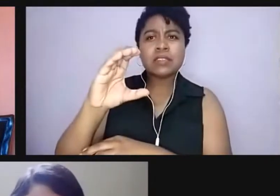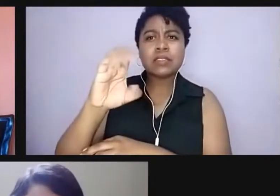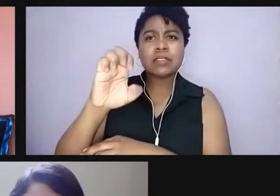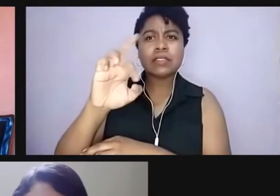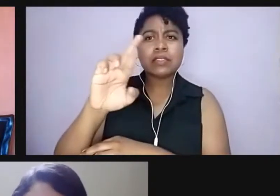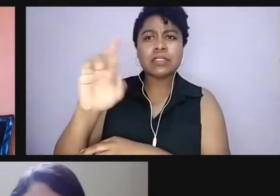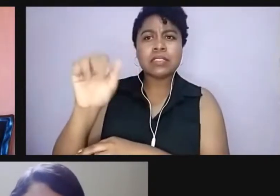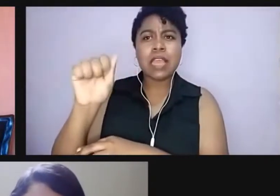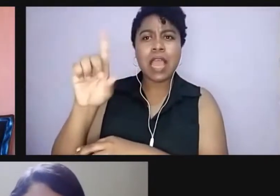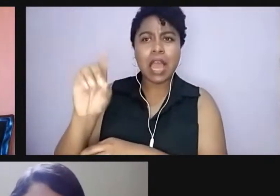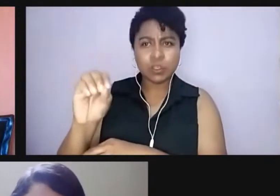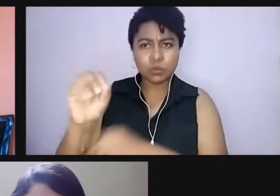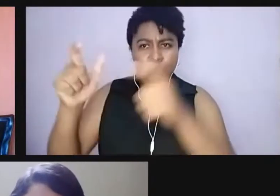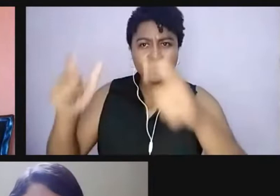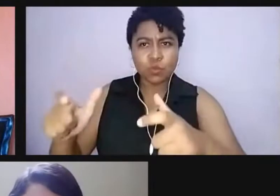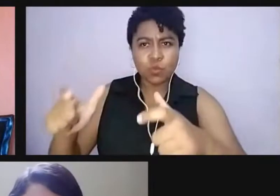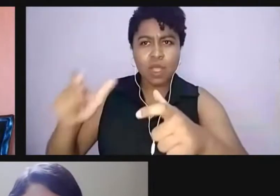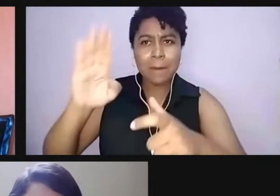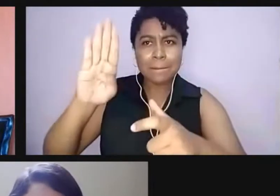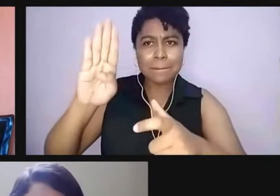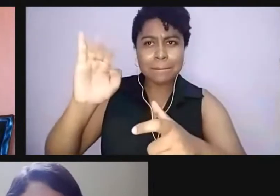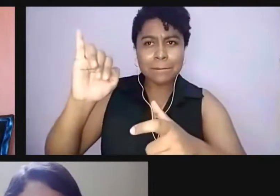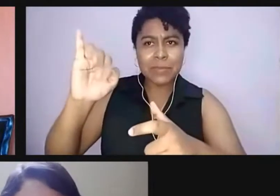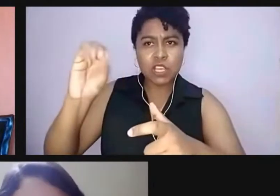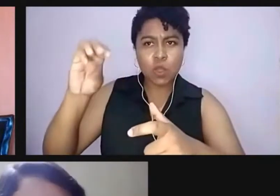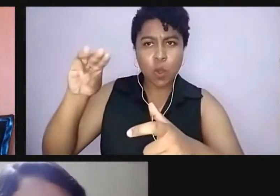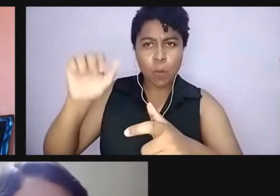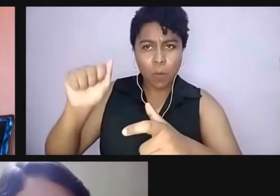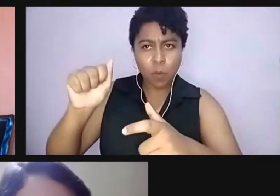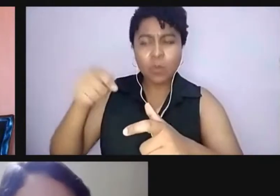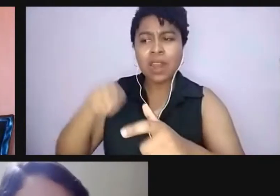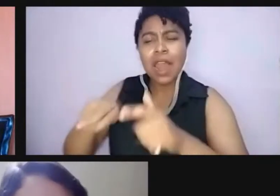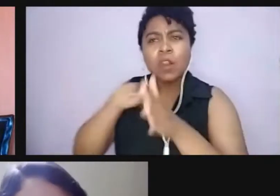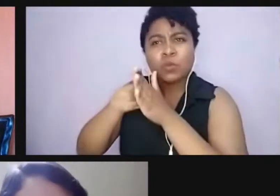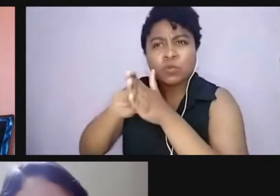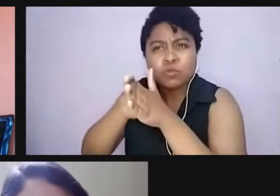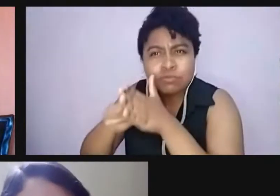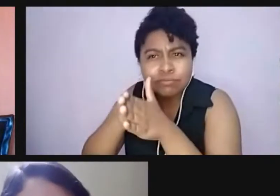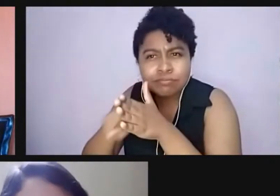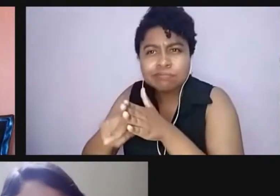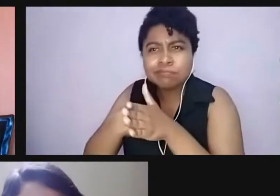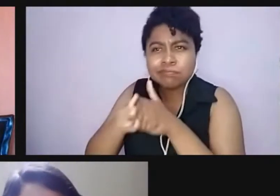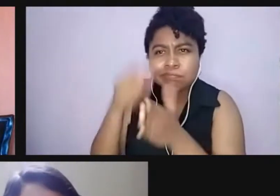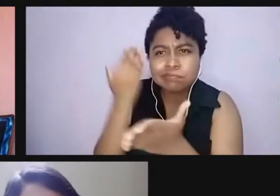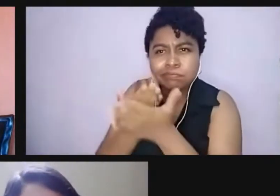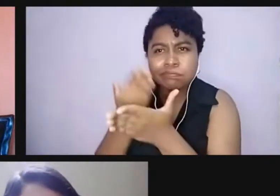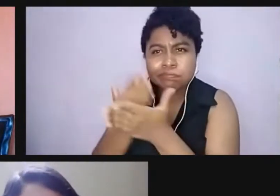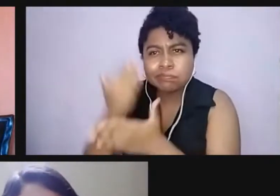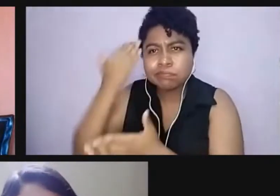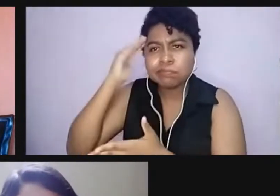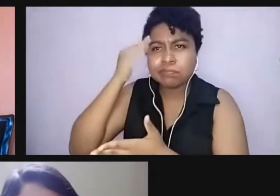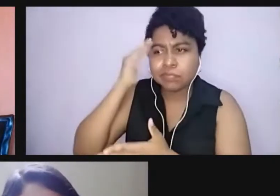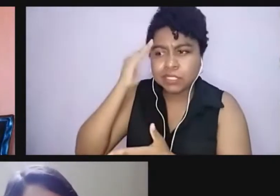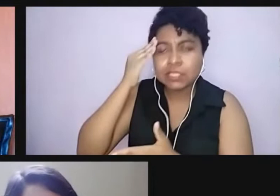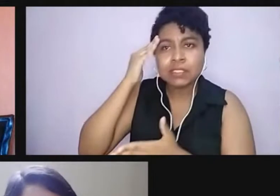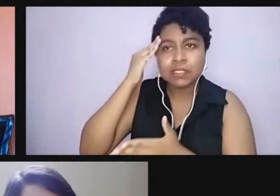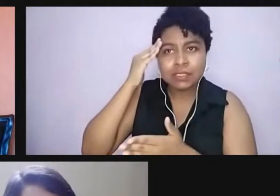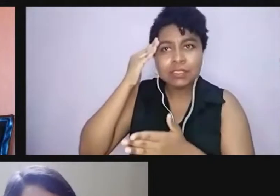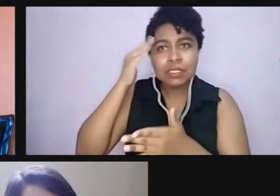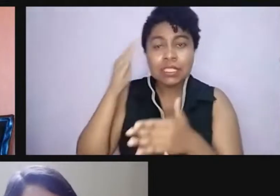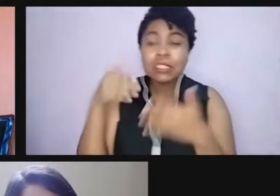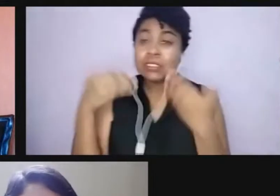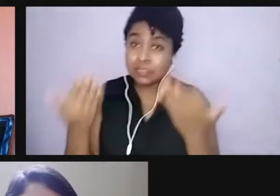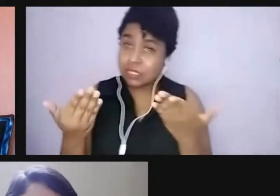discutindo e explorando o Cerrado. Então, acho que um recurso que